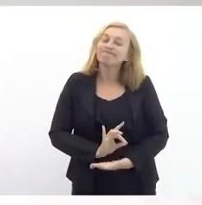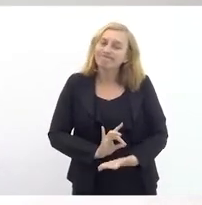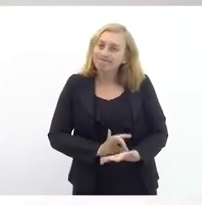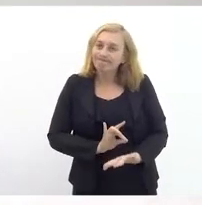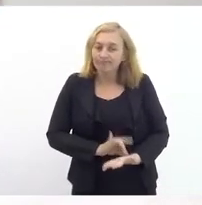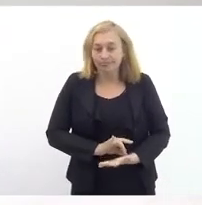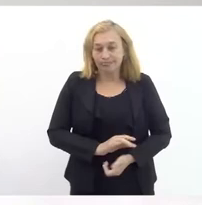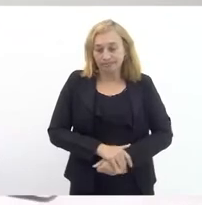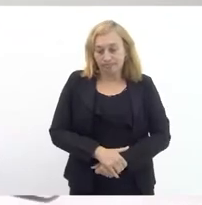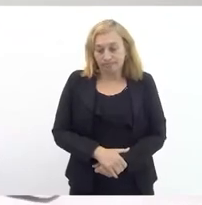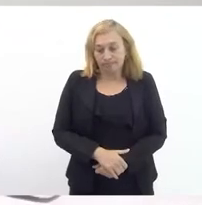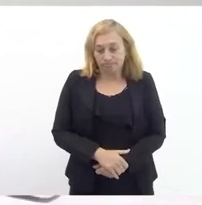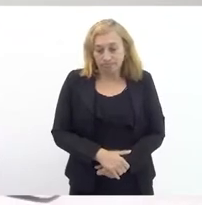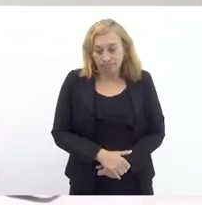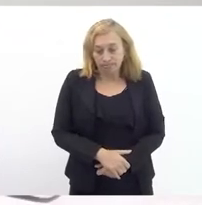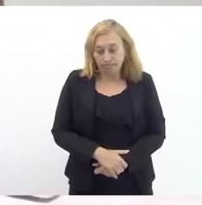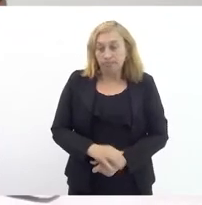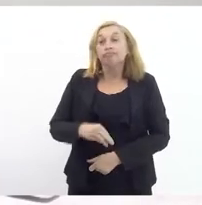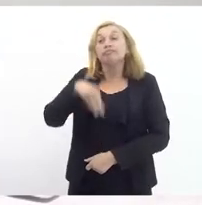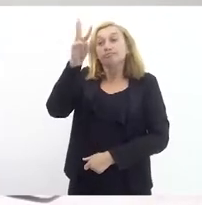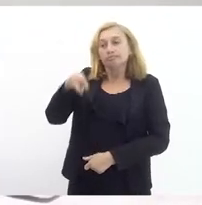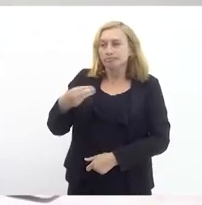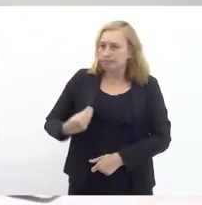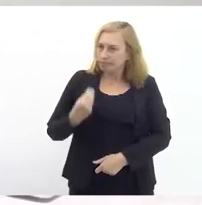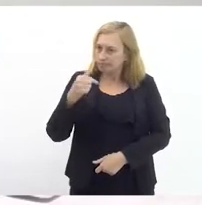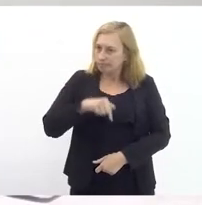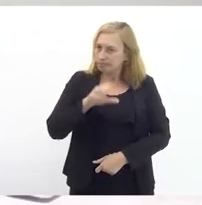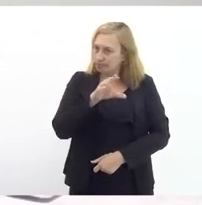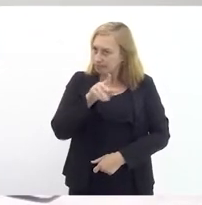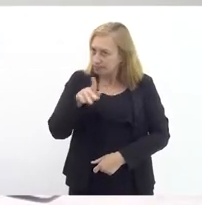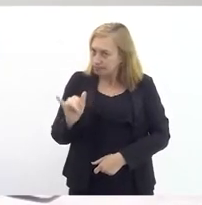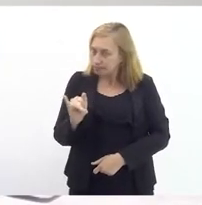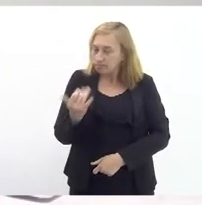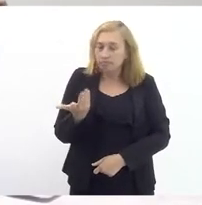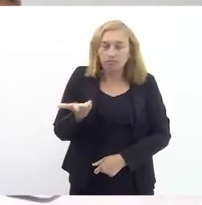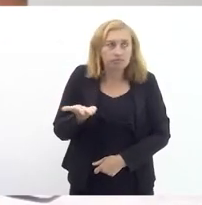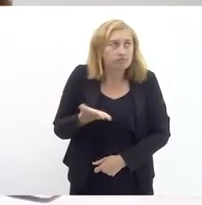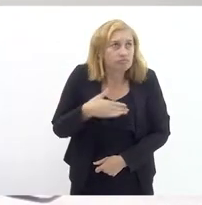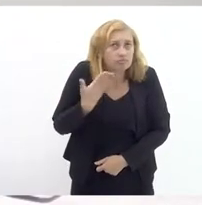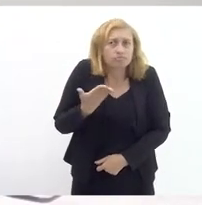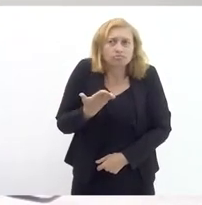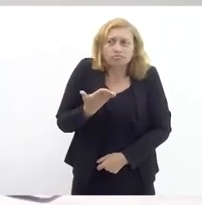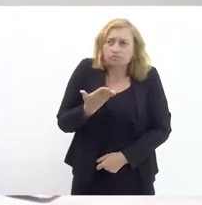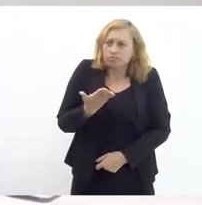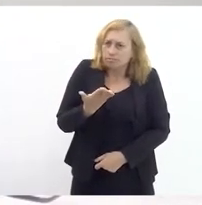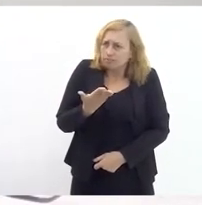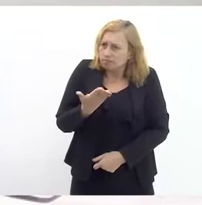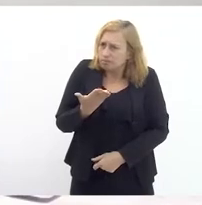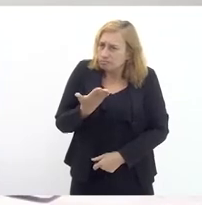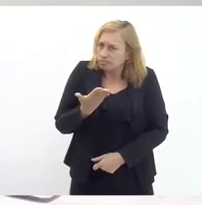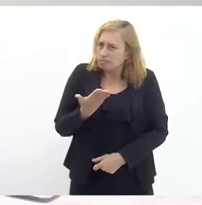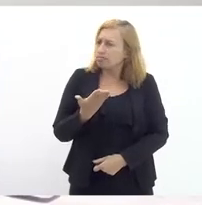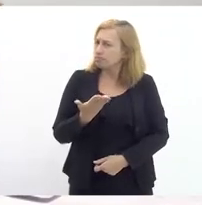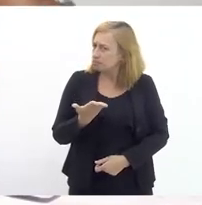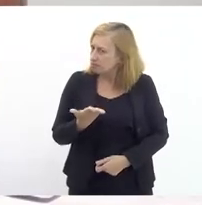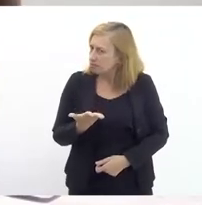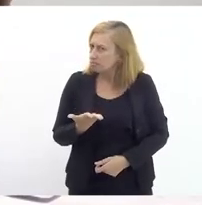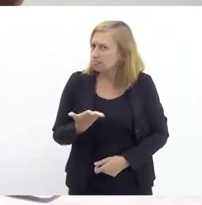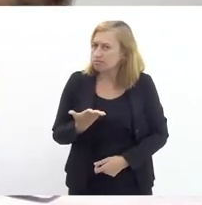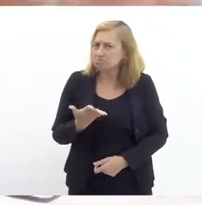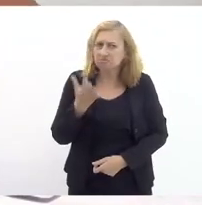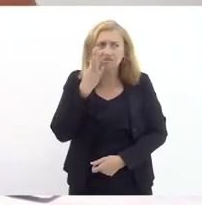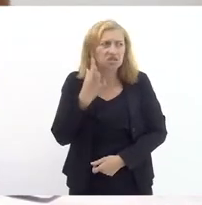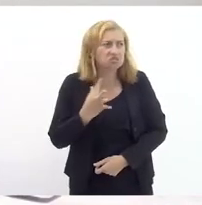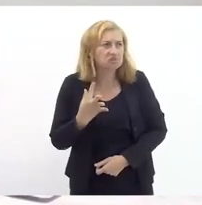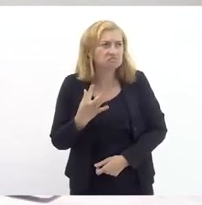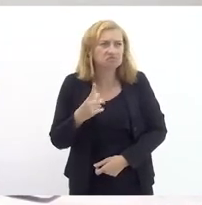Realmente, quem está aqui participando dessa CPI está aterrorizado, né? Esse, não sei se